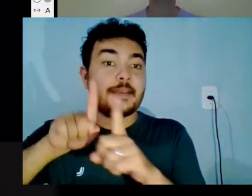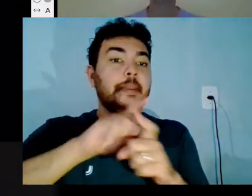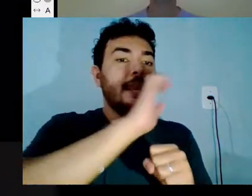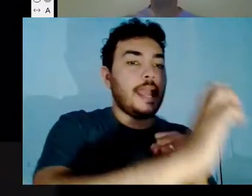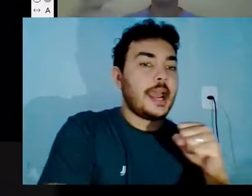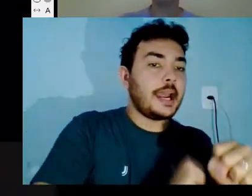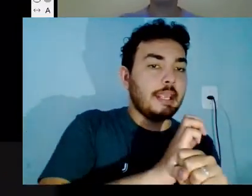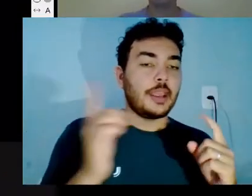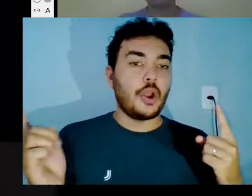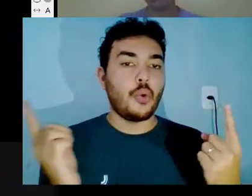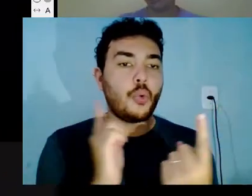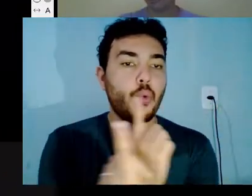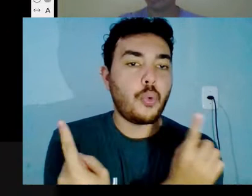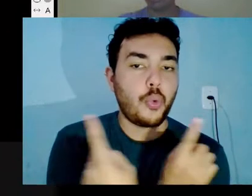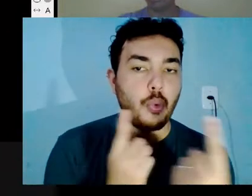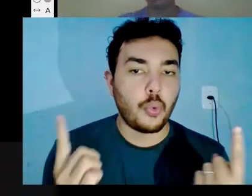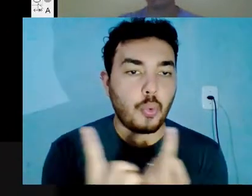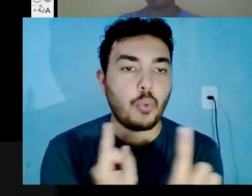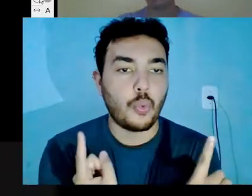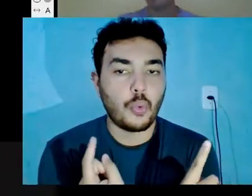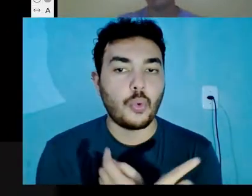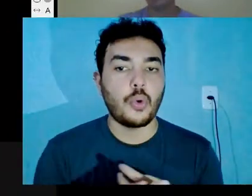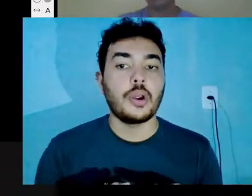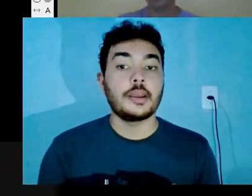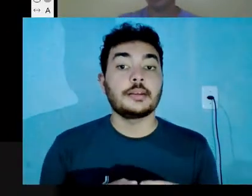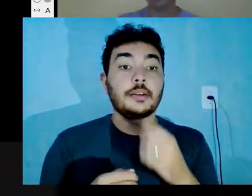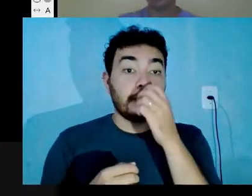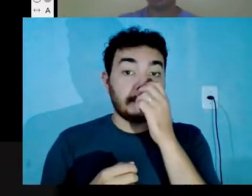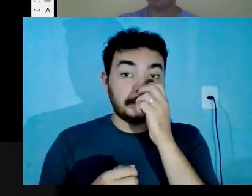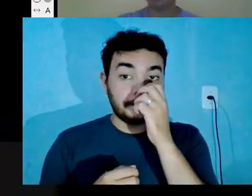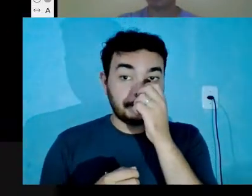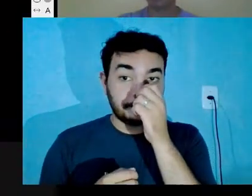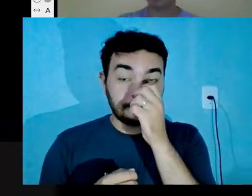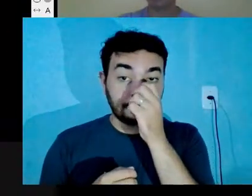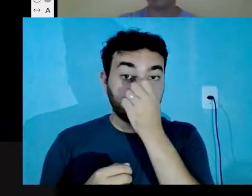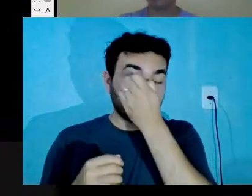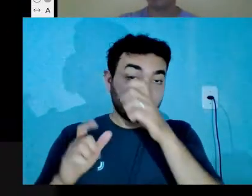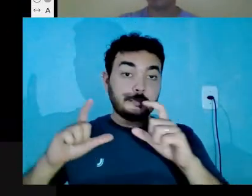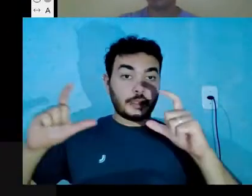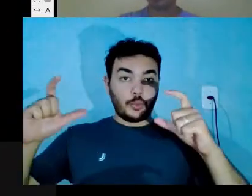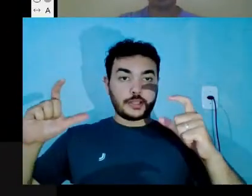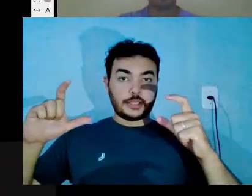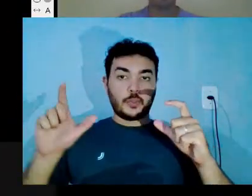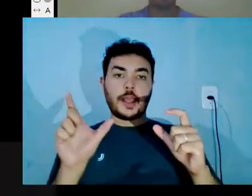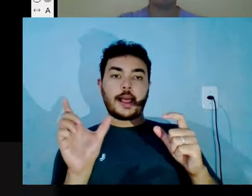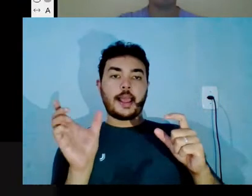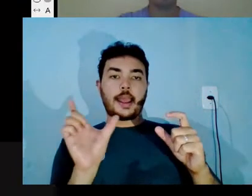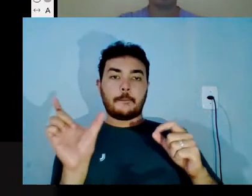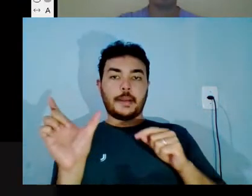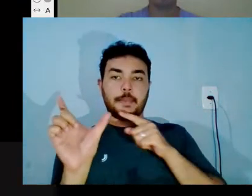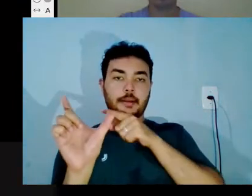essa permuta, essa inversão de configuração. Então, na primeira parte da equação aqui, ó, na primeira